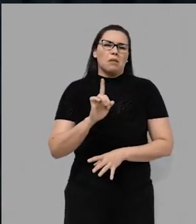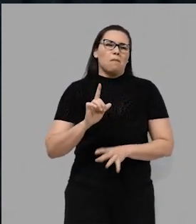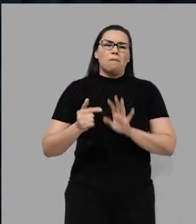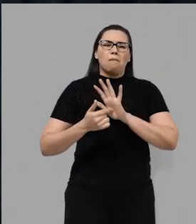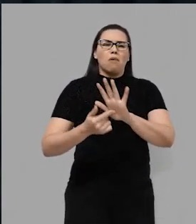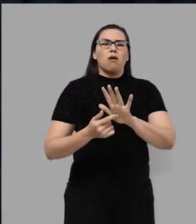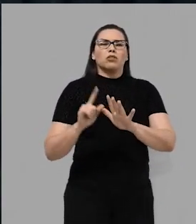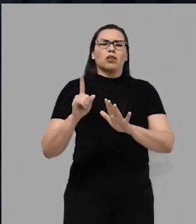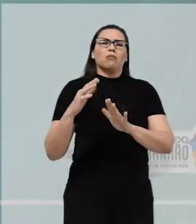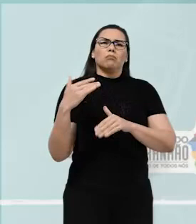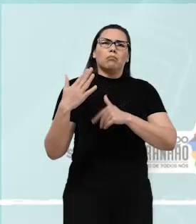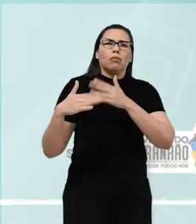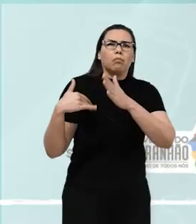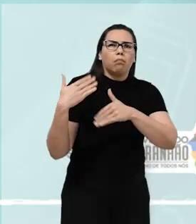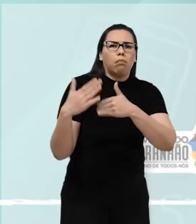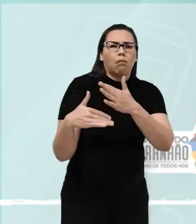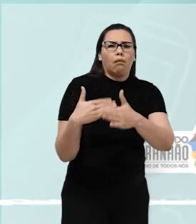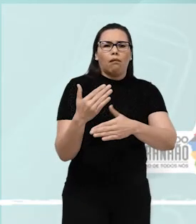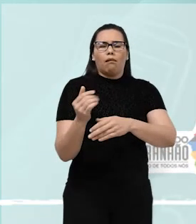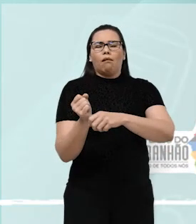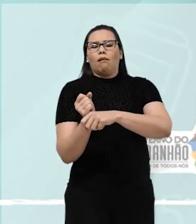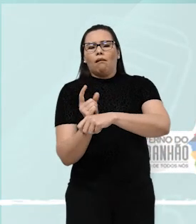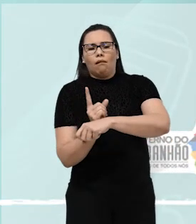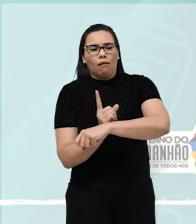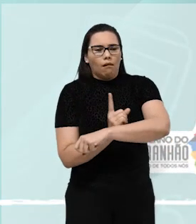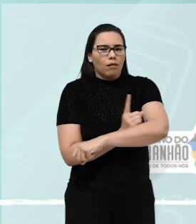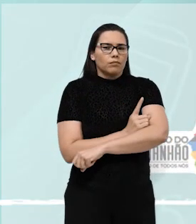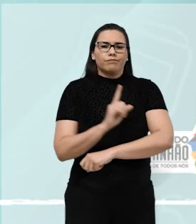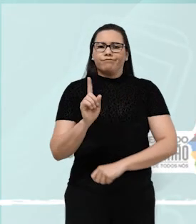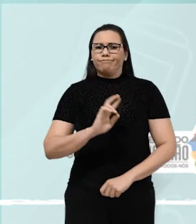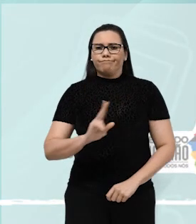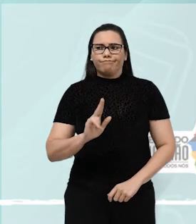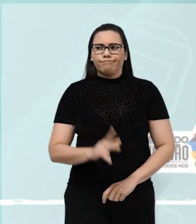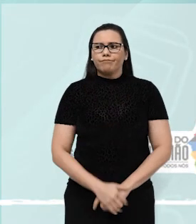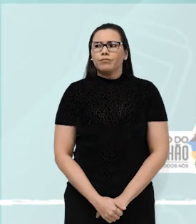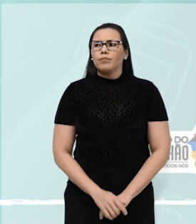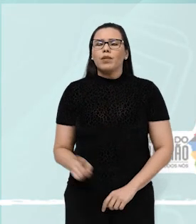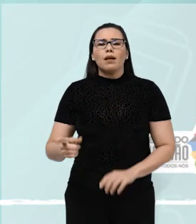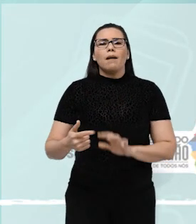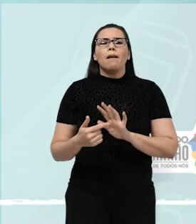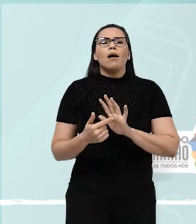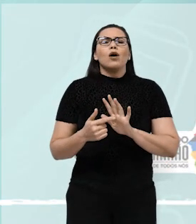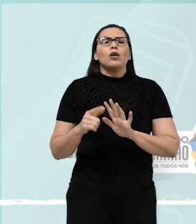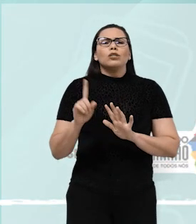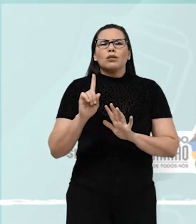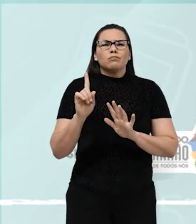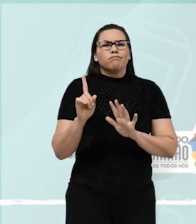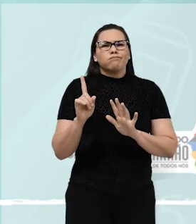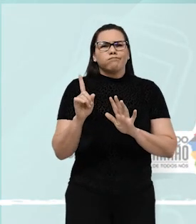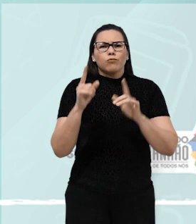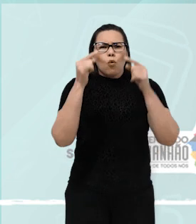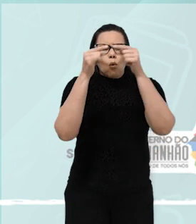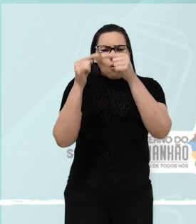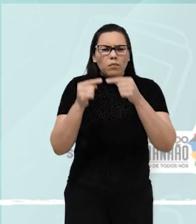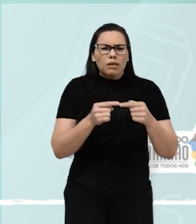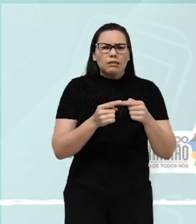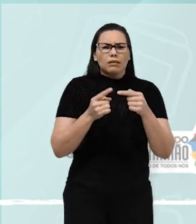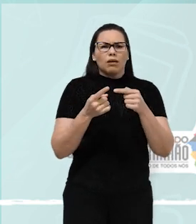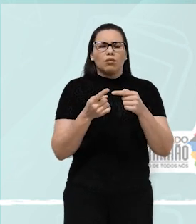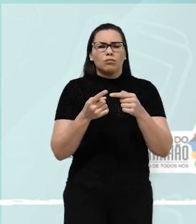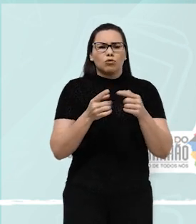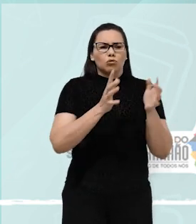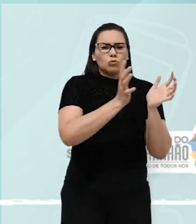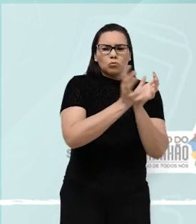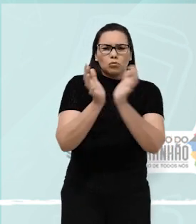né? O seu sistema de classificação ele não procurava demonstrar parentesco entre as espécies. No